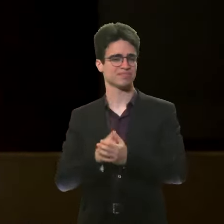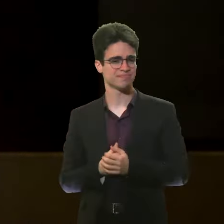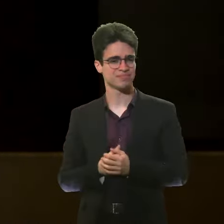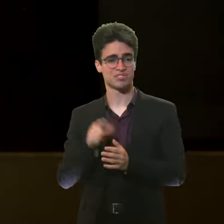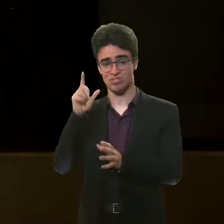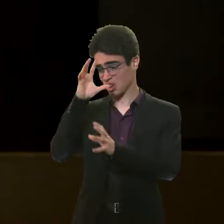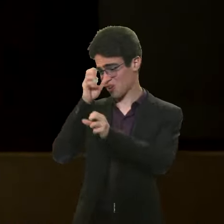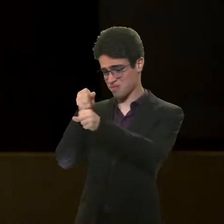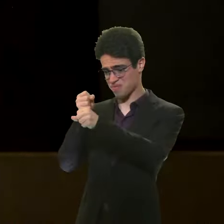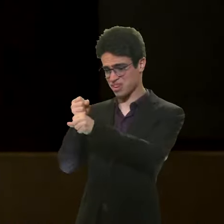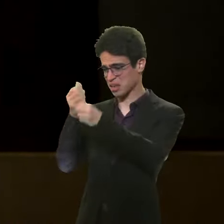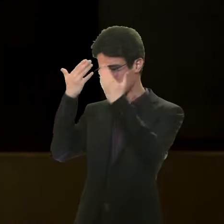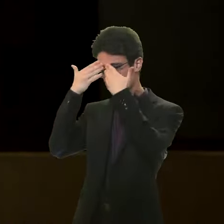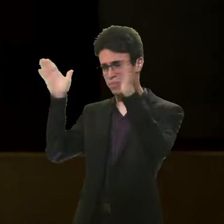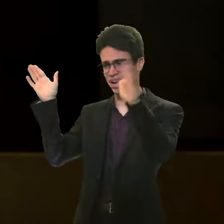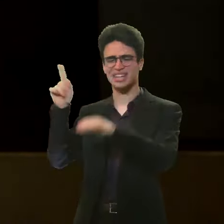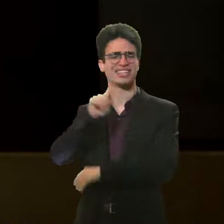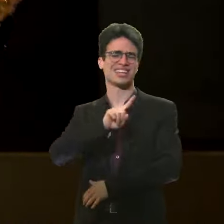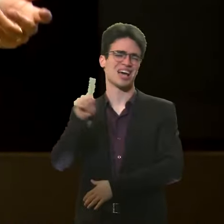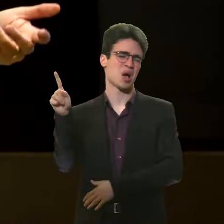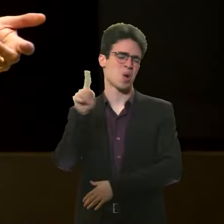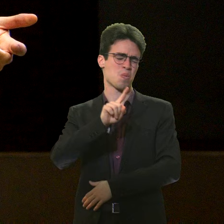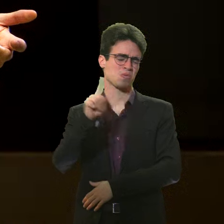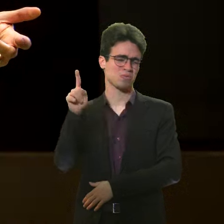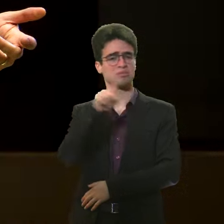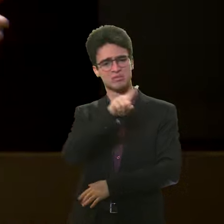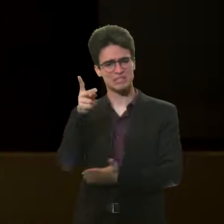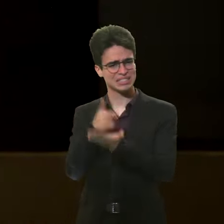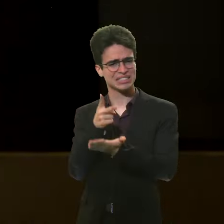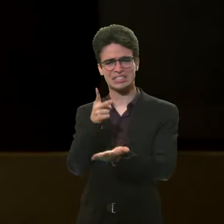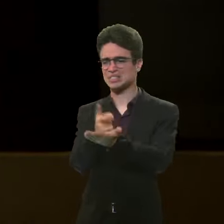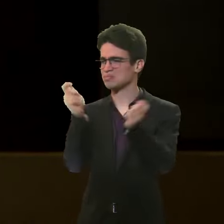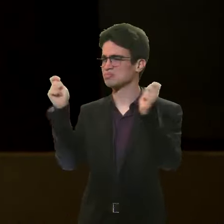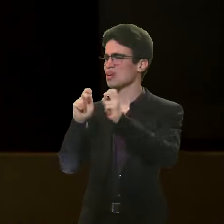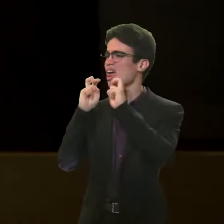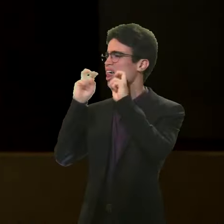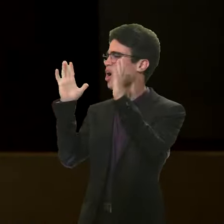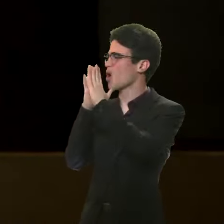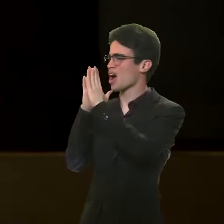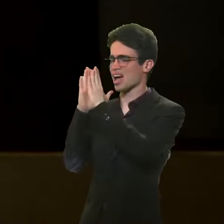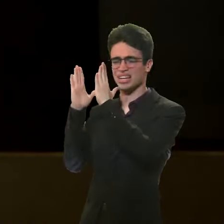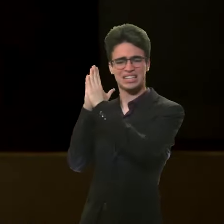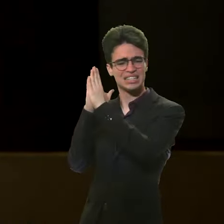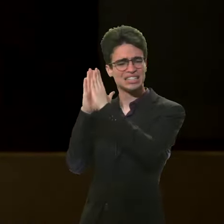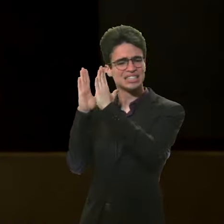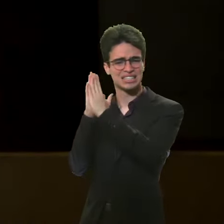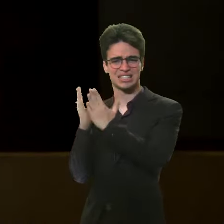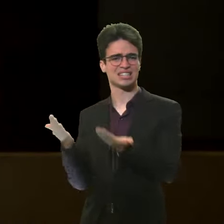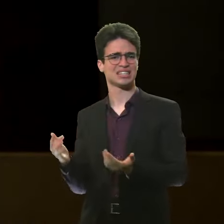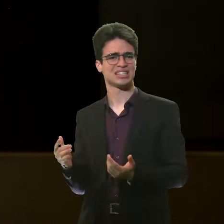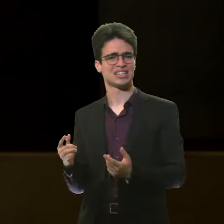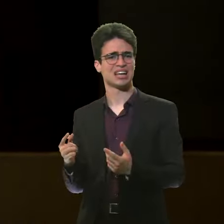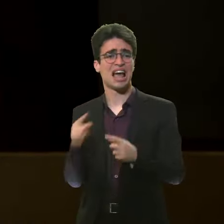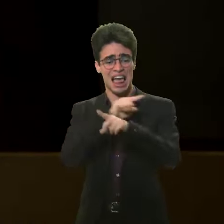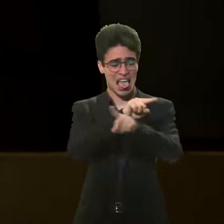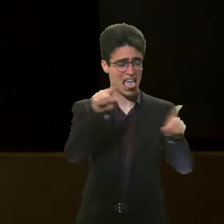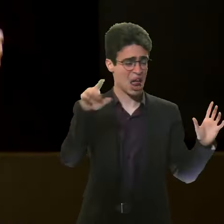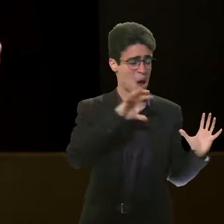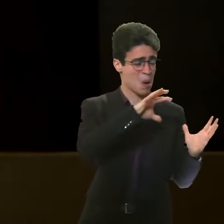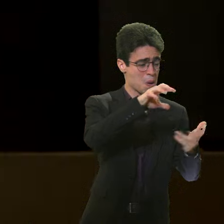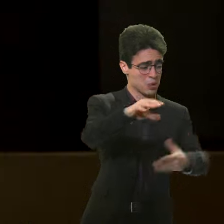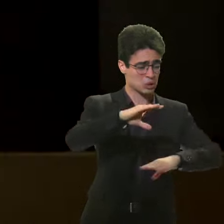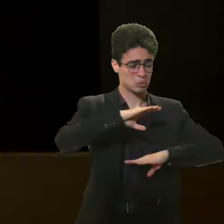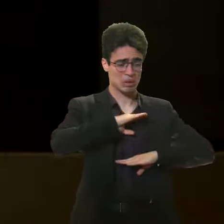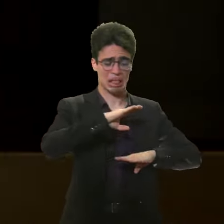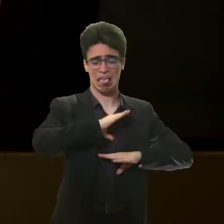dessa confiança. Não abra mão de clamar. Mas não deixe que as circunstâncias desse mundo, dessa